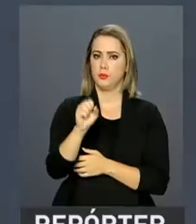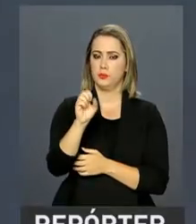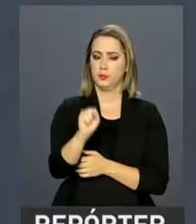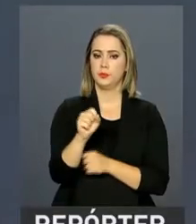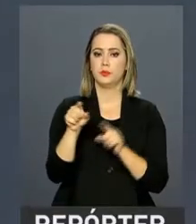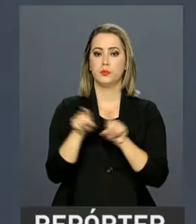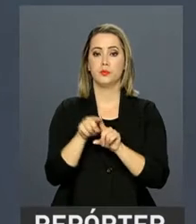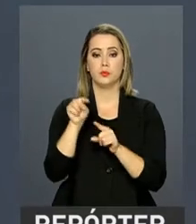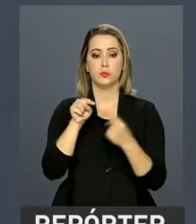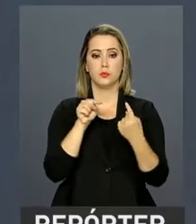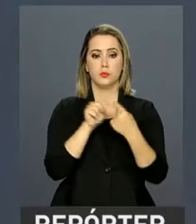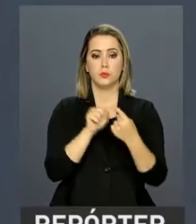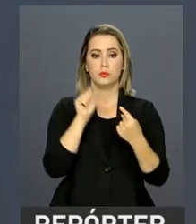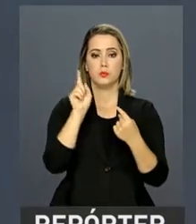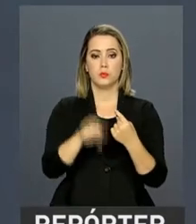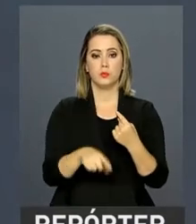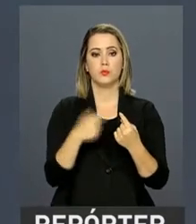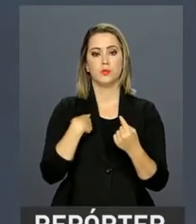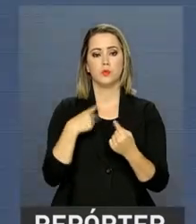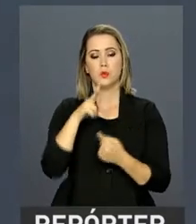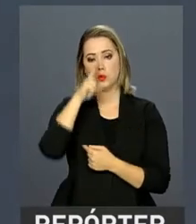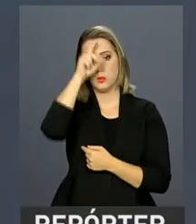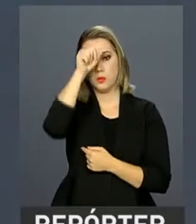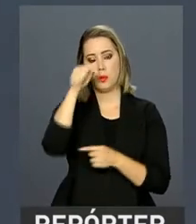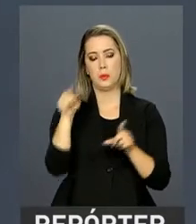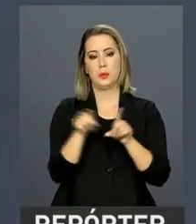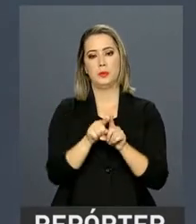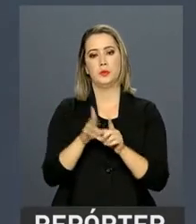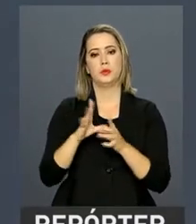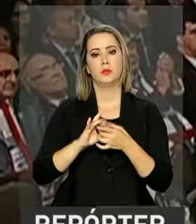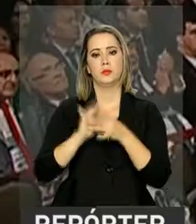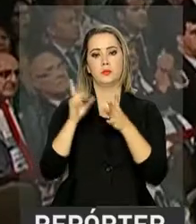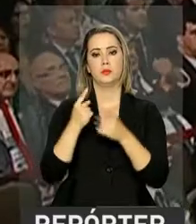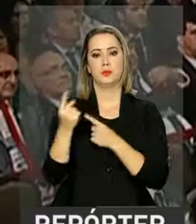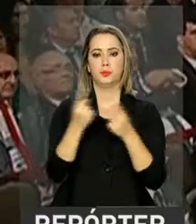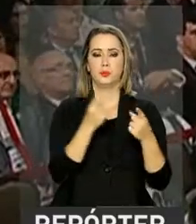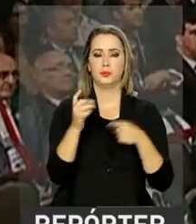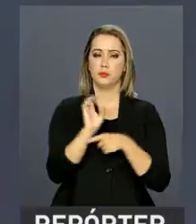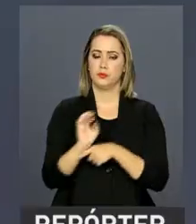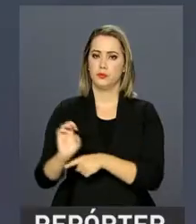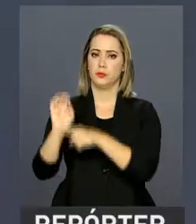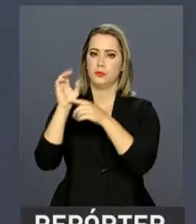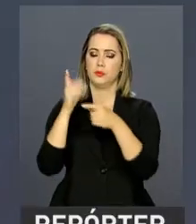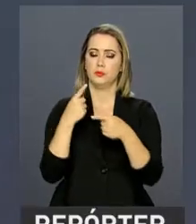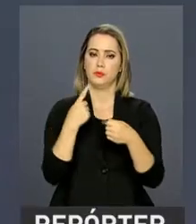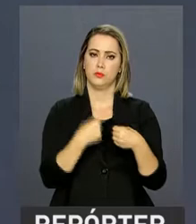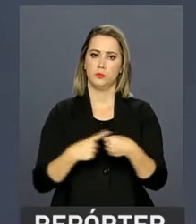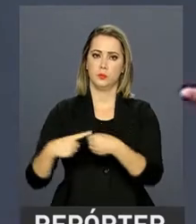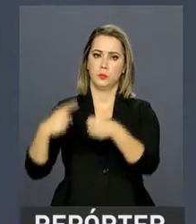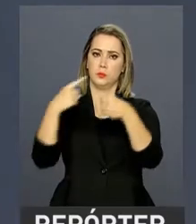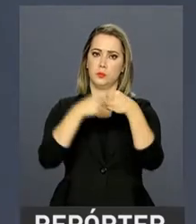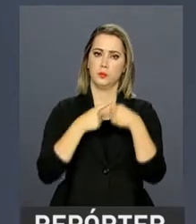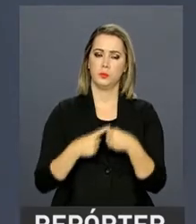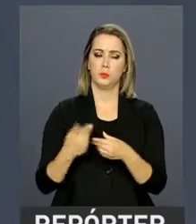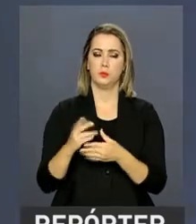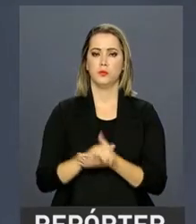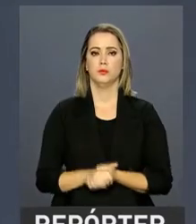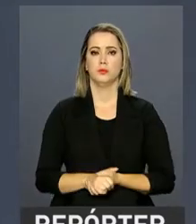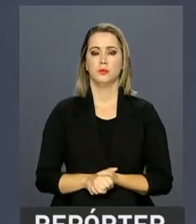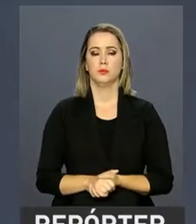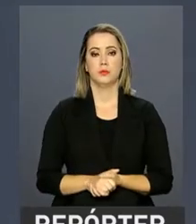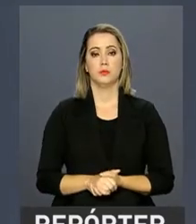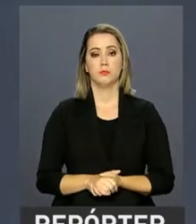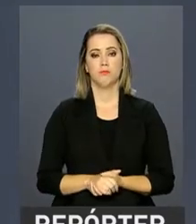acordo com o presidente a medida fortalece a autonomia dos municípios o que mais lhe agrada neste momento